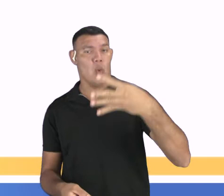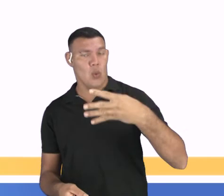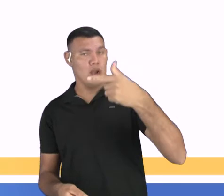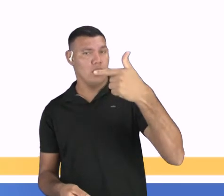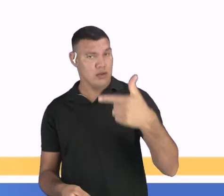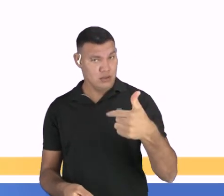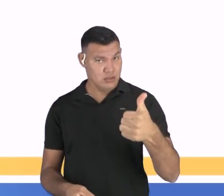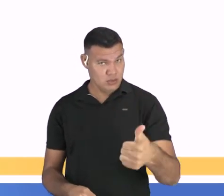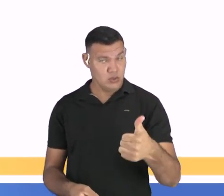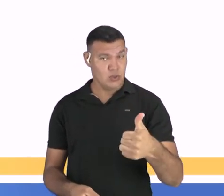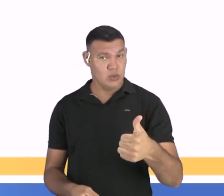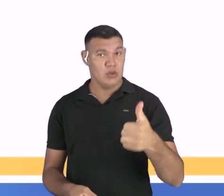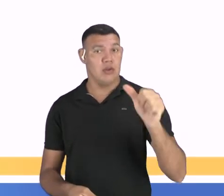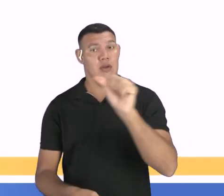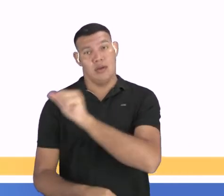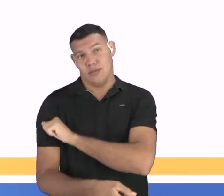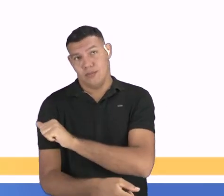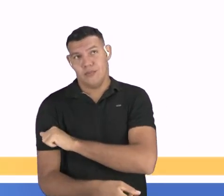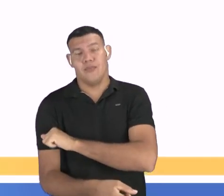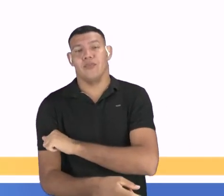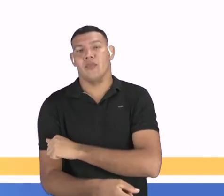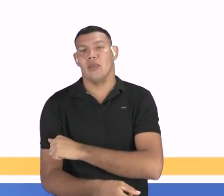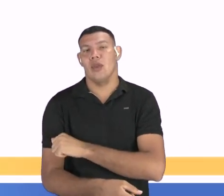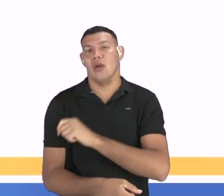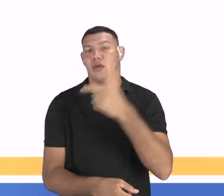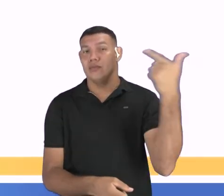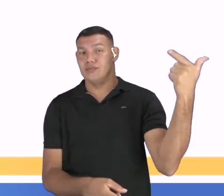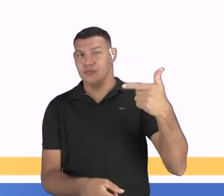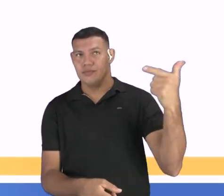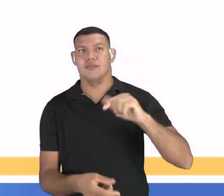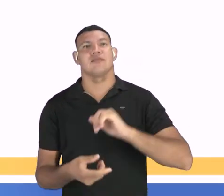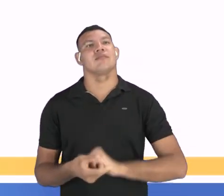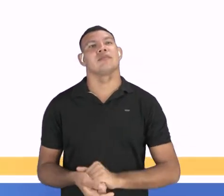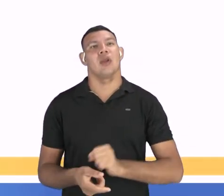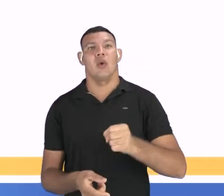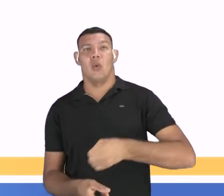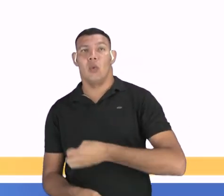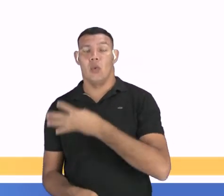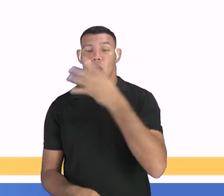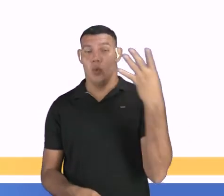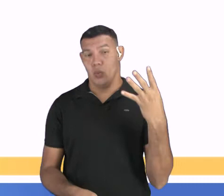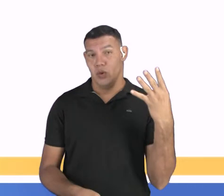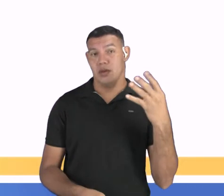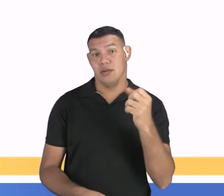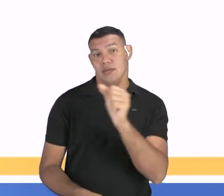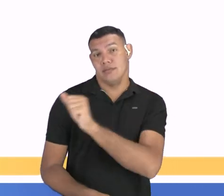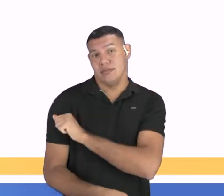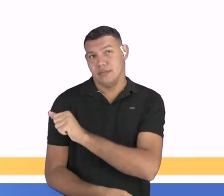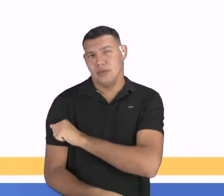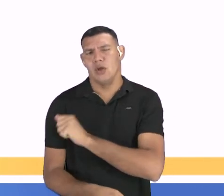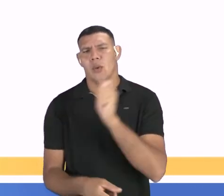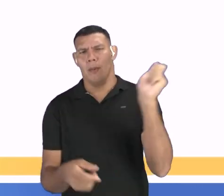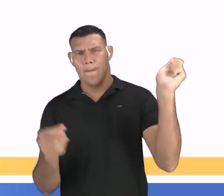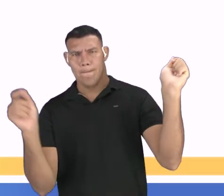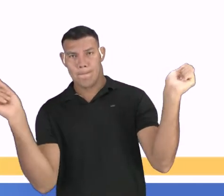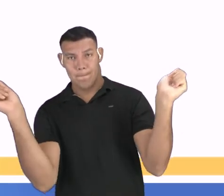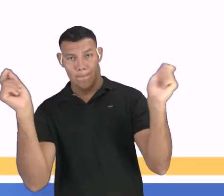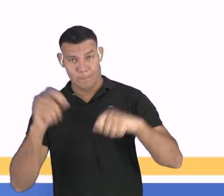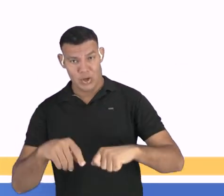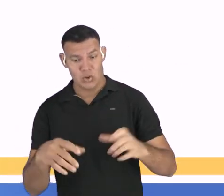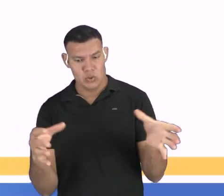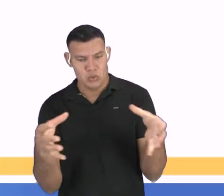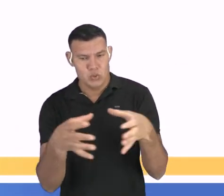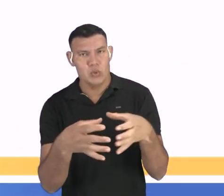bem. Próximo critério: a quantidade de alunos na turma deve tornar possível a formação de